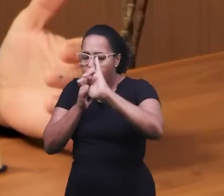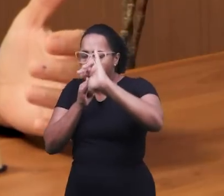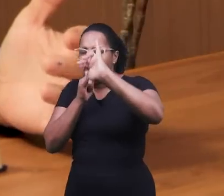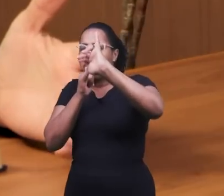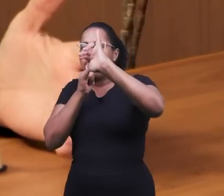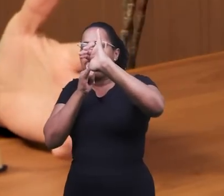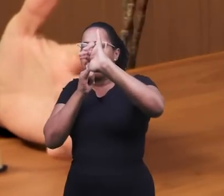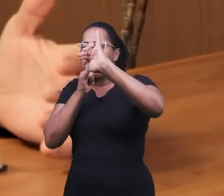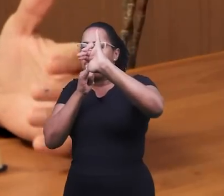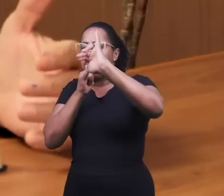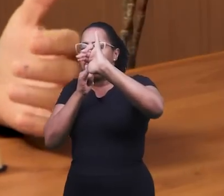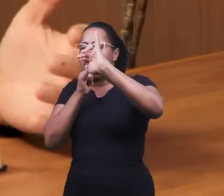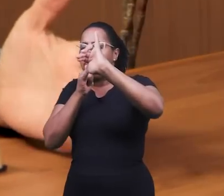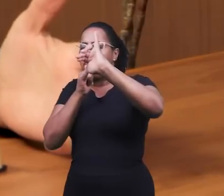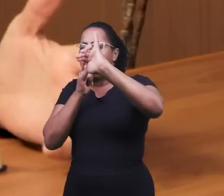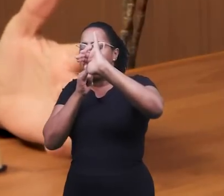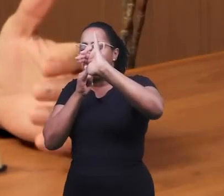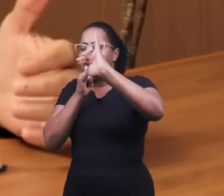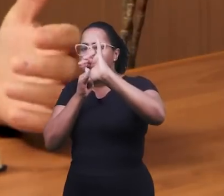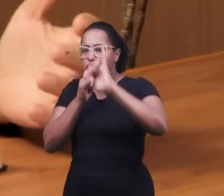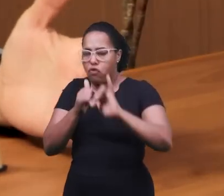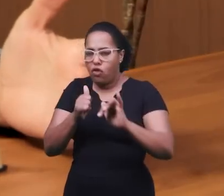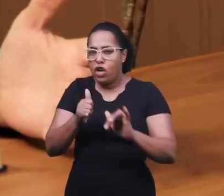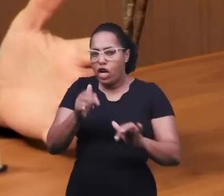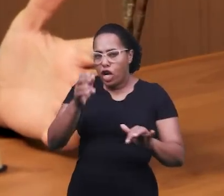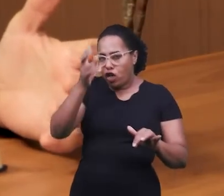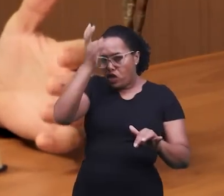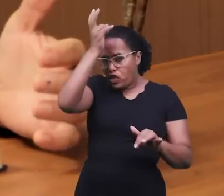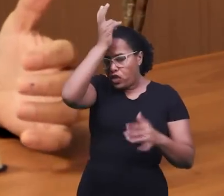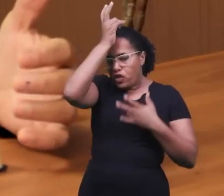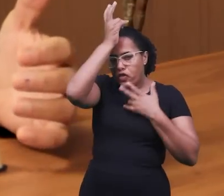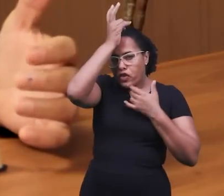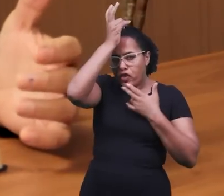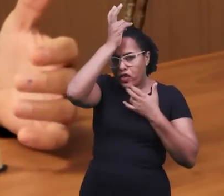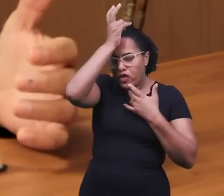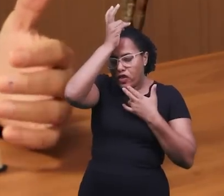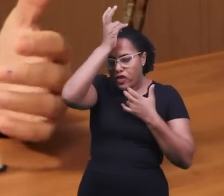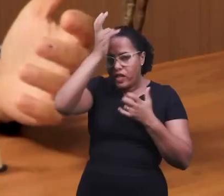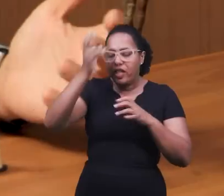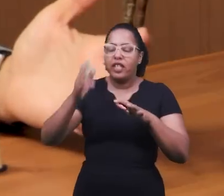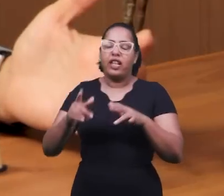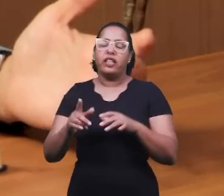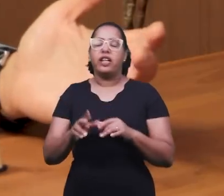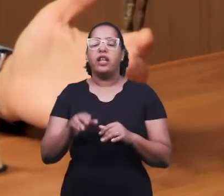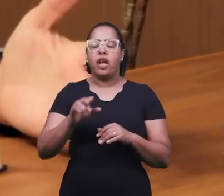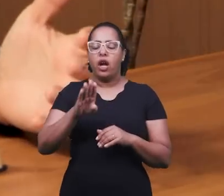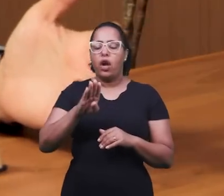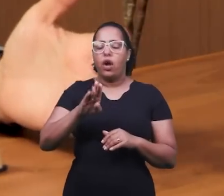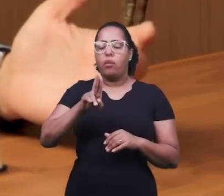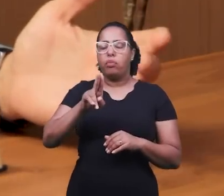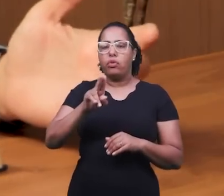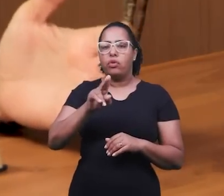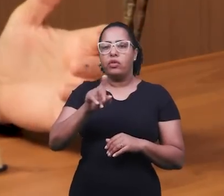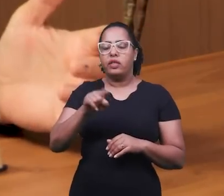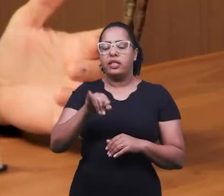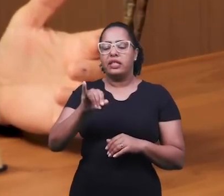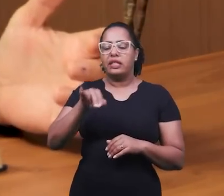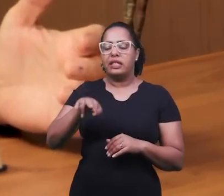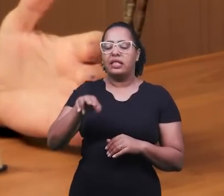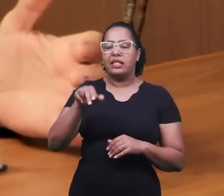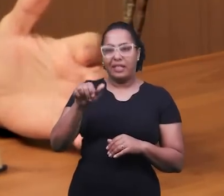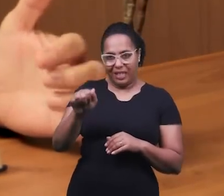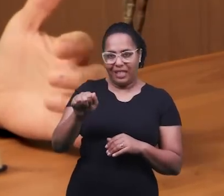havia conclamações que eram feitas em razão do toque de trombetas. E até mesmo tem